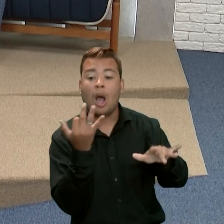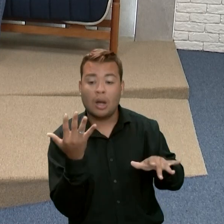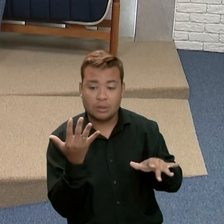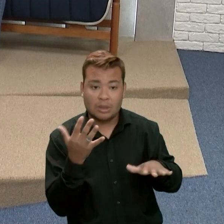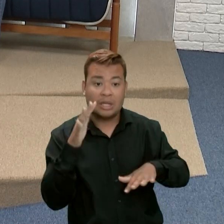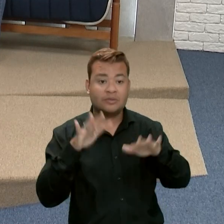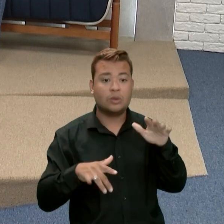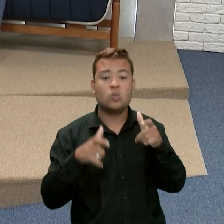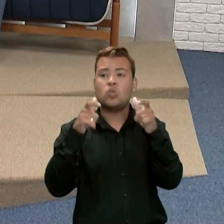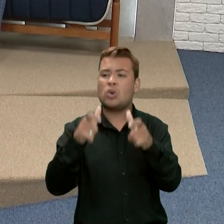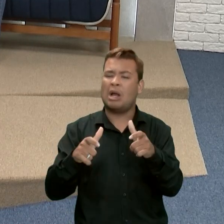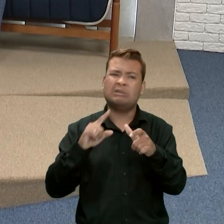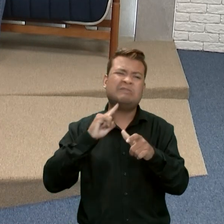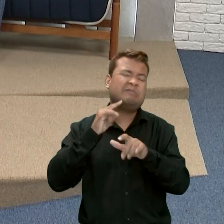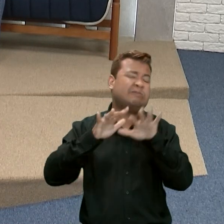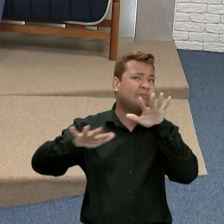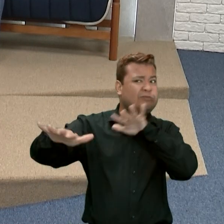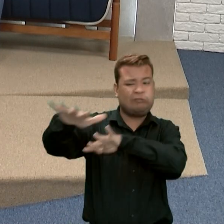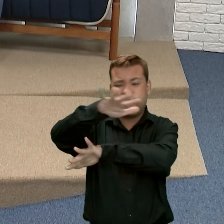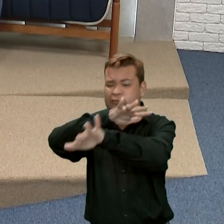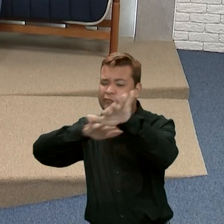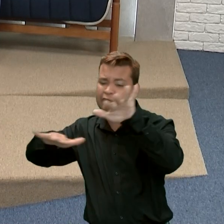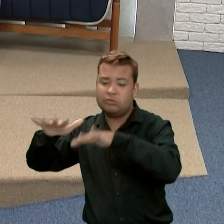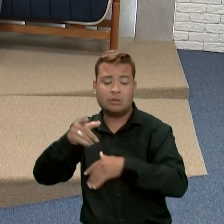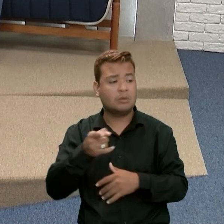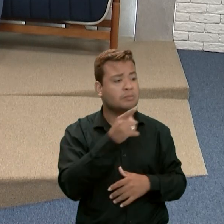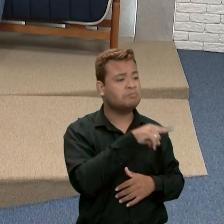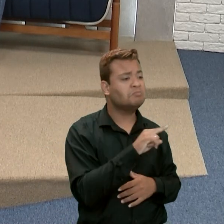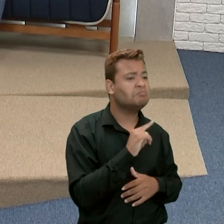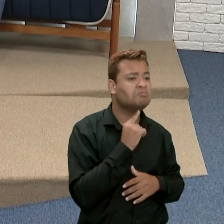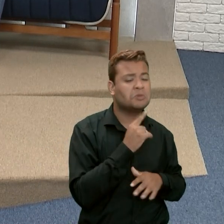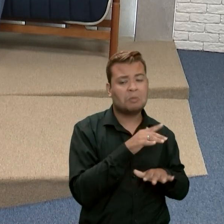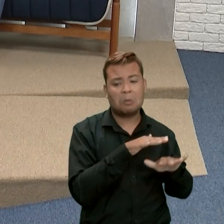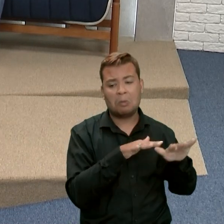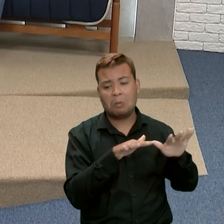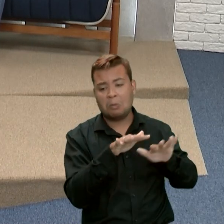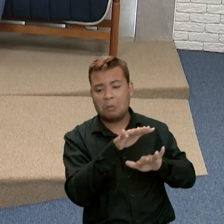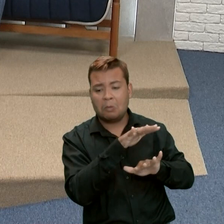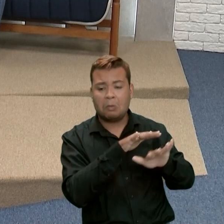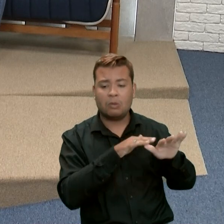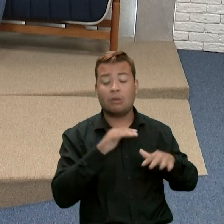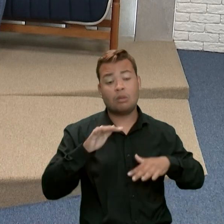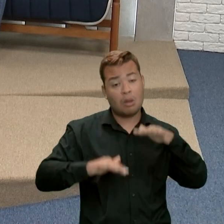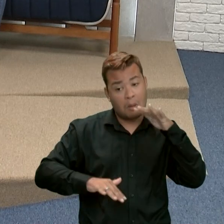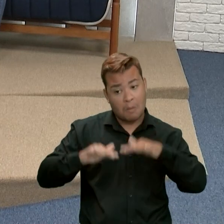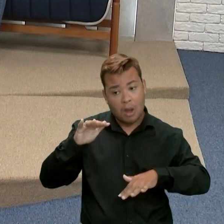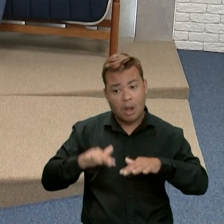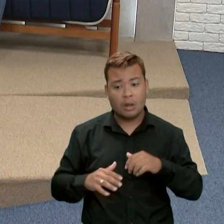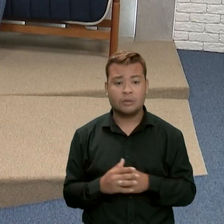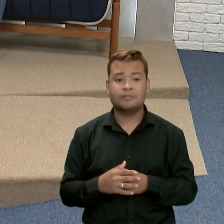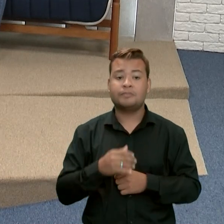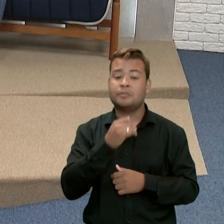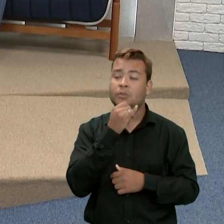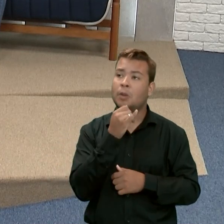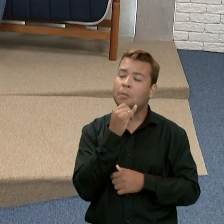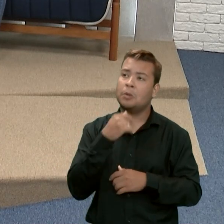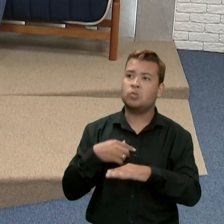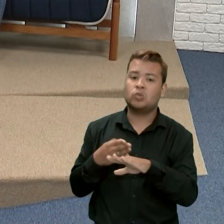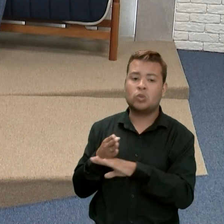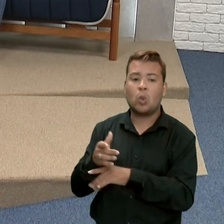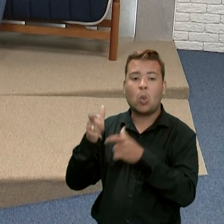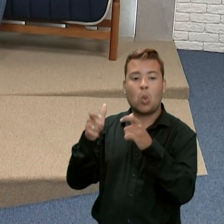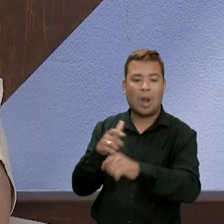mais para onde tem menos, né? Então, isso aí, às vezes a gente está num bosque, claro, que